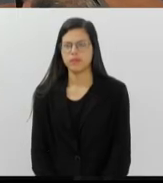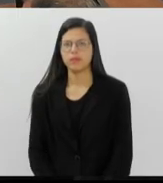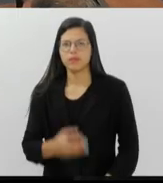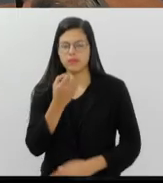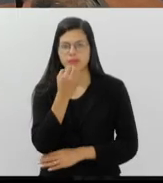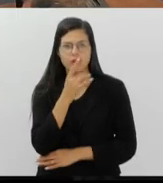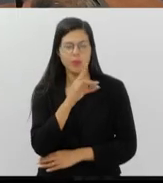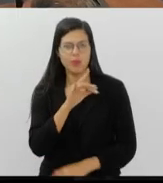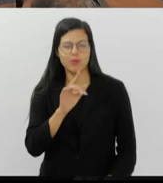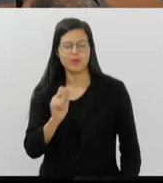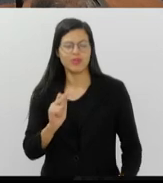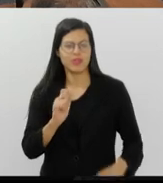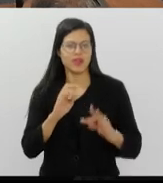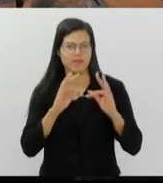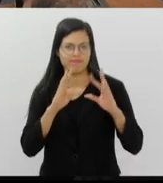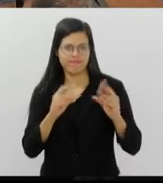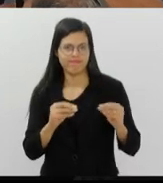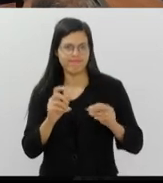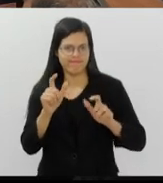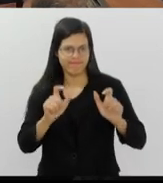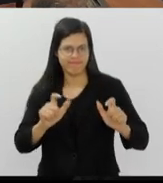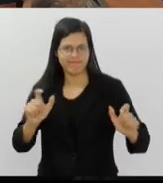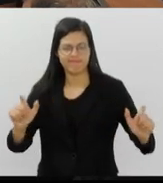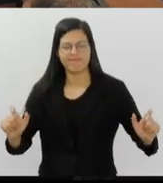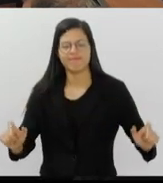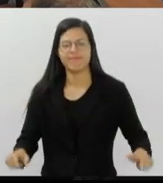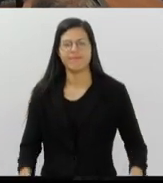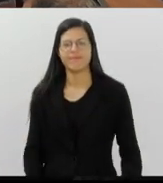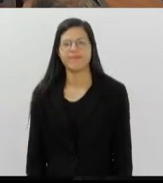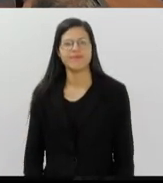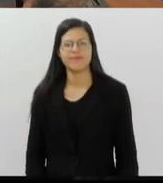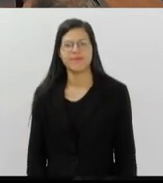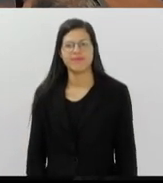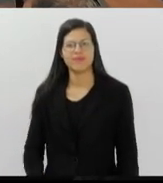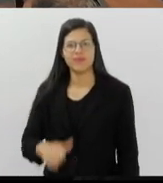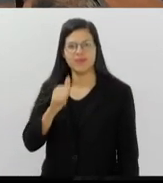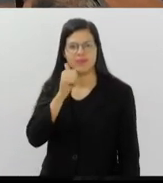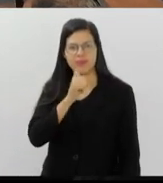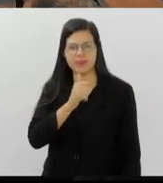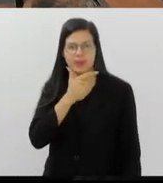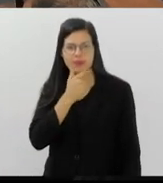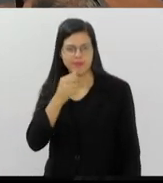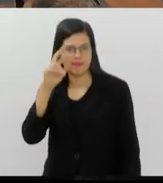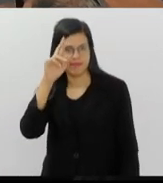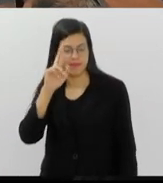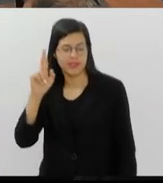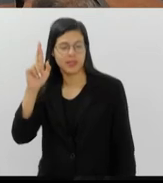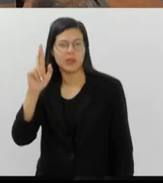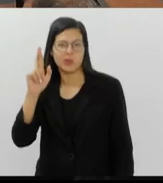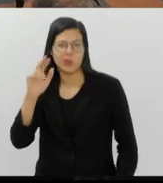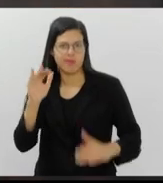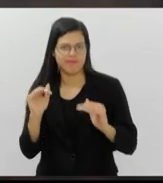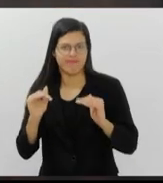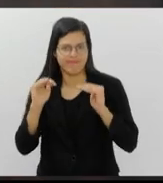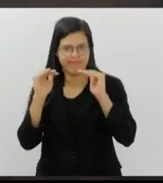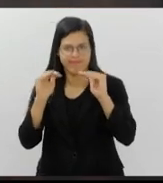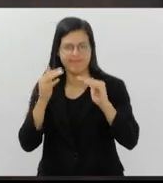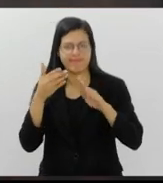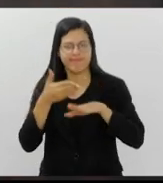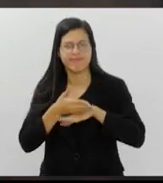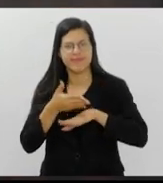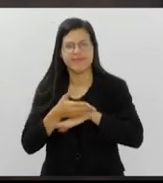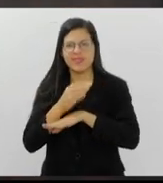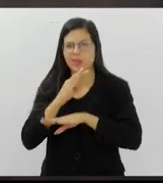Bom dia a todos e todas, senhoras e senhores, autoridades presentes, sejam